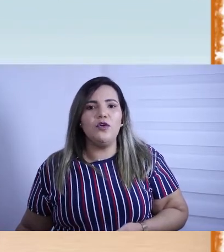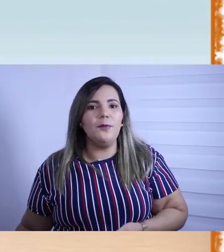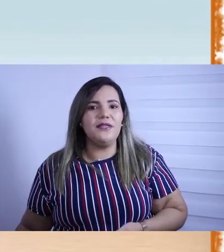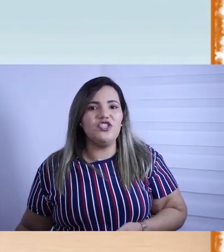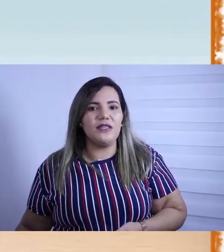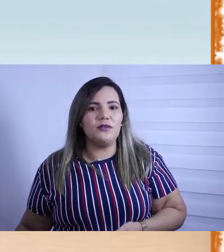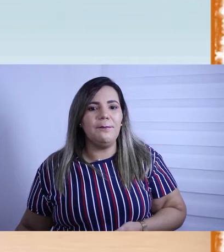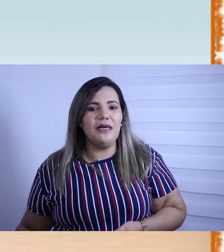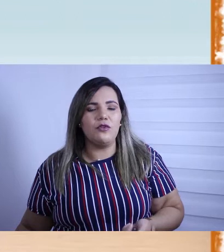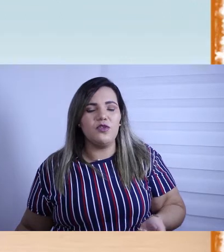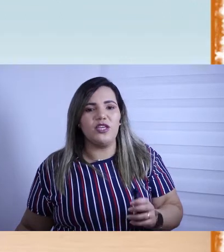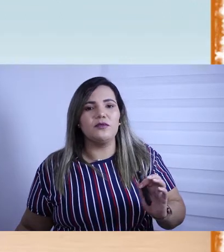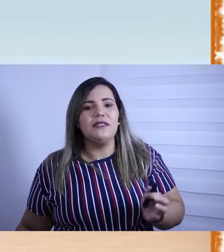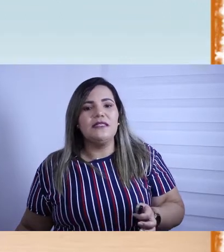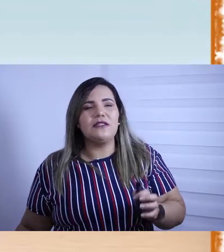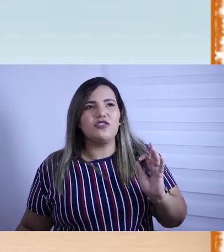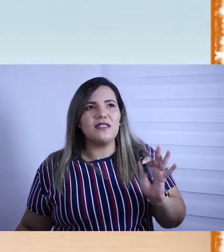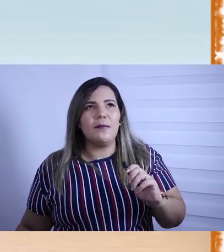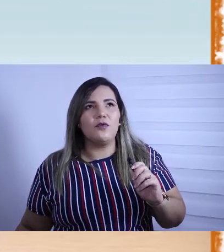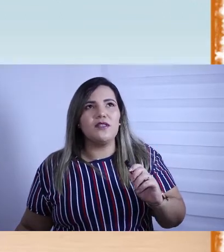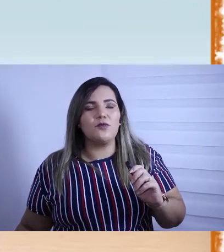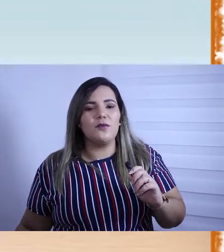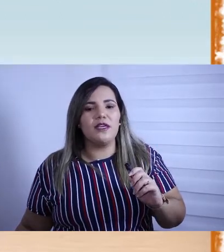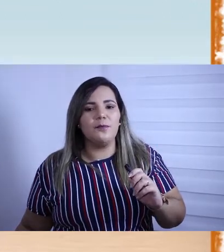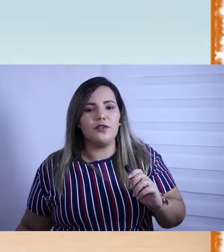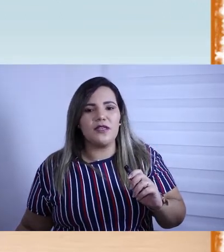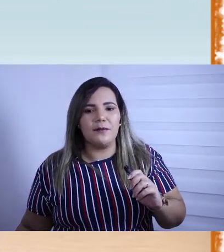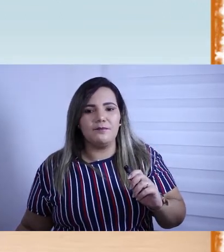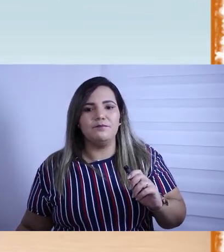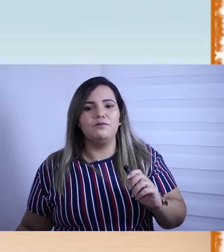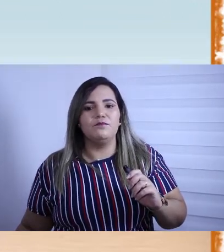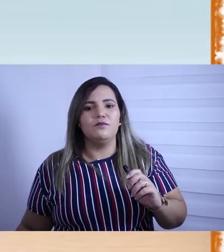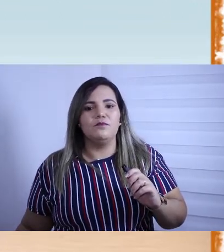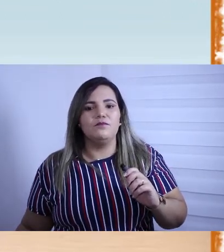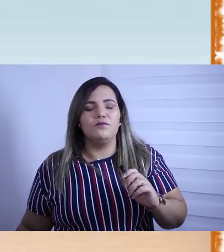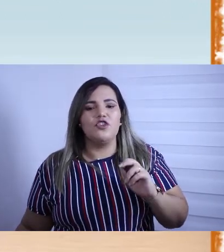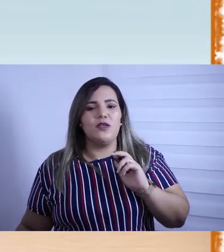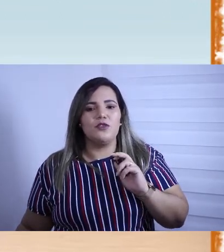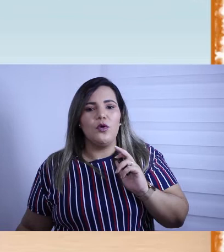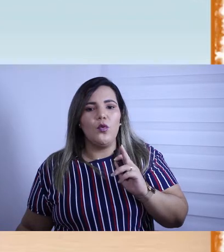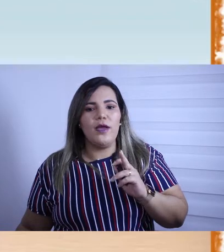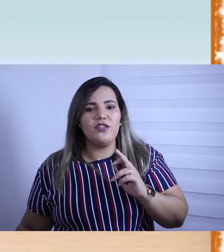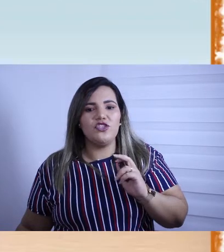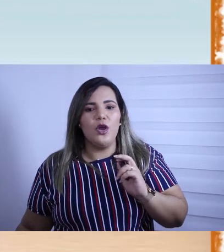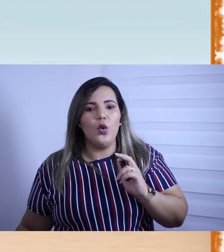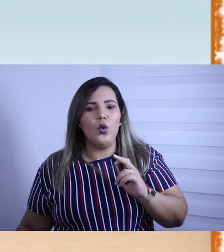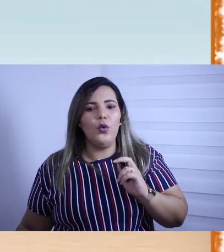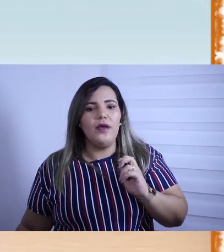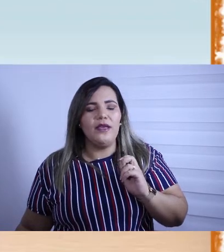bem que é um objeto né banco objeto então já sabe quais são os planos que a gente pode usar e nós temos